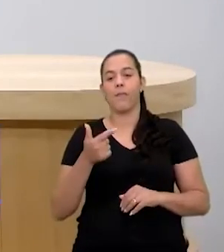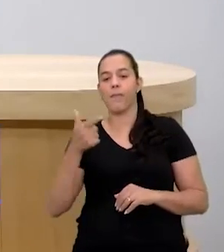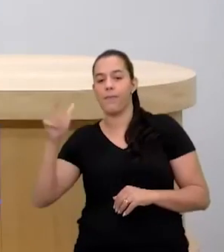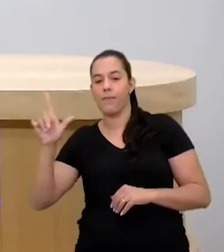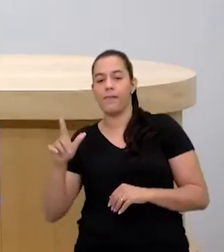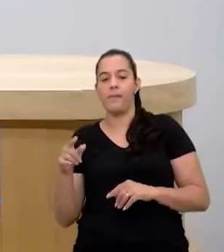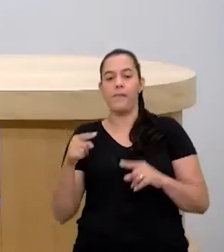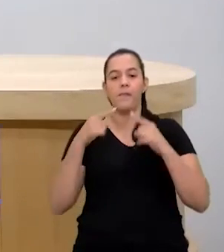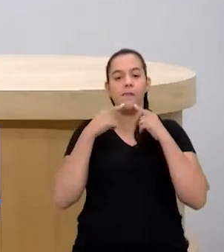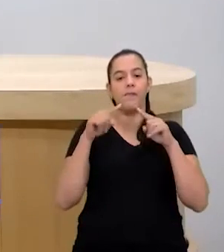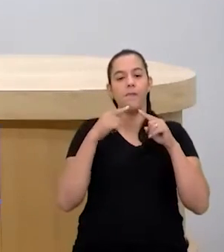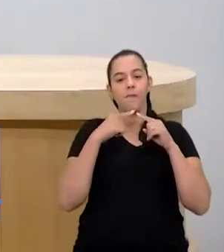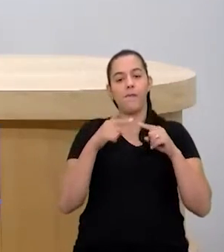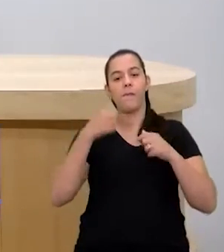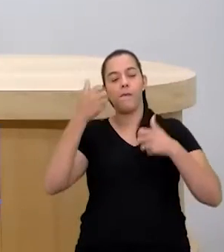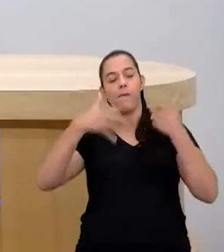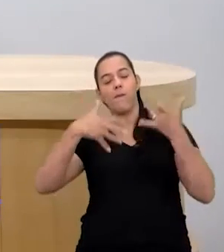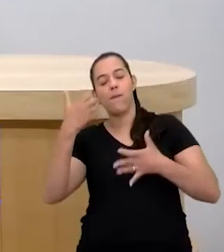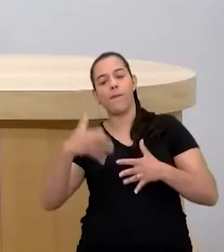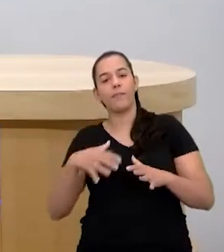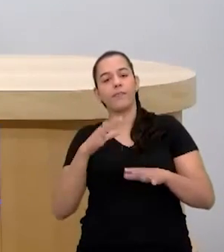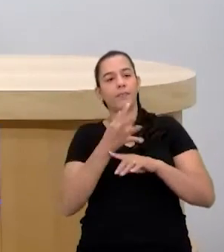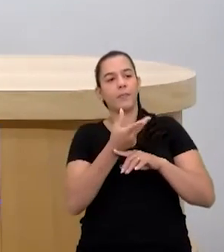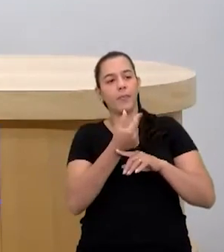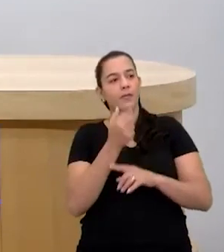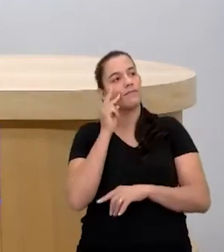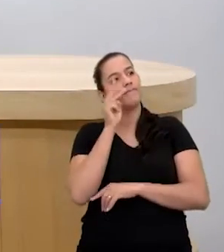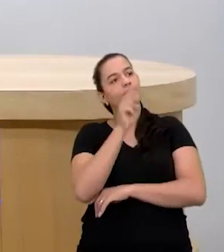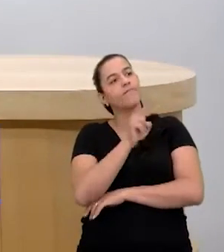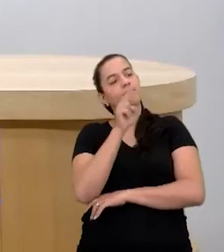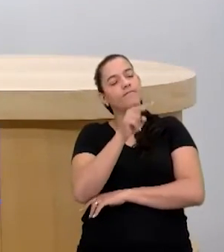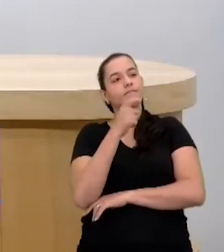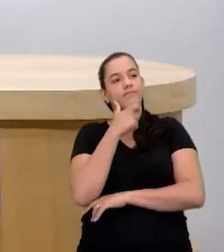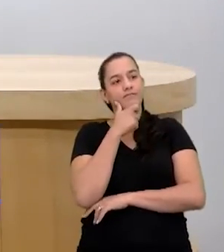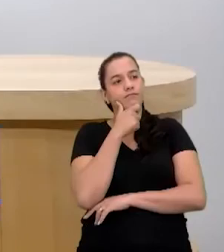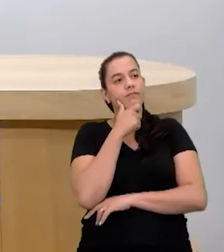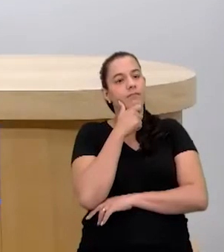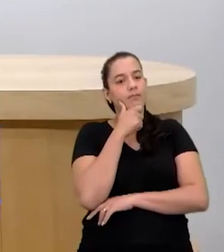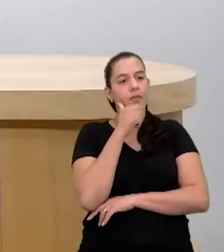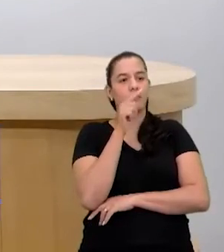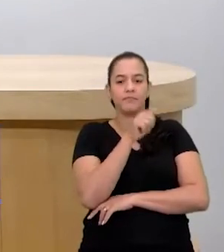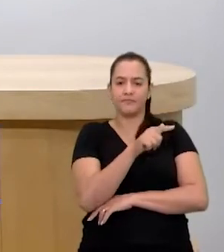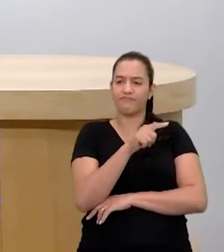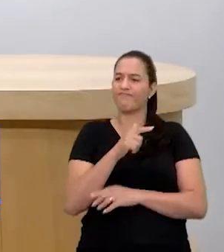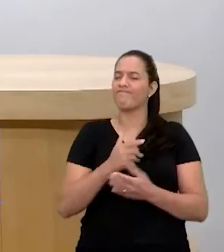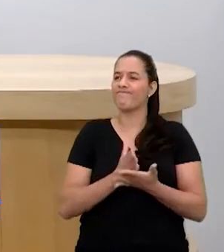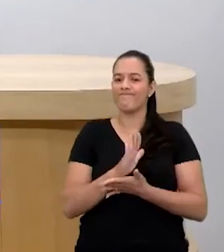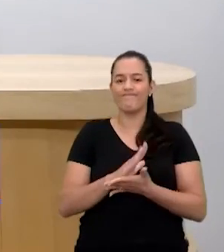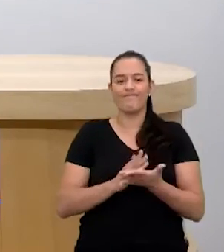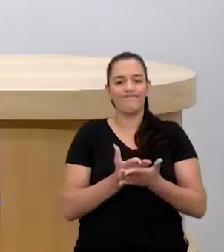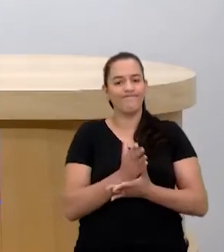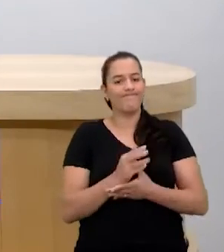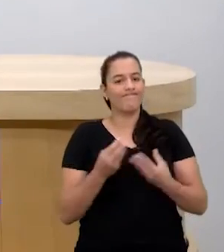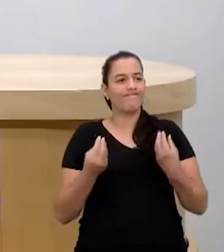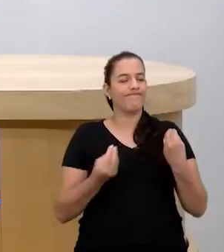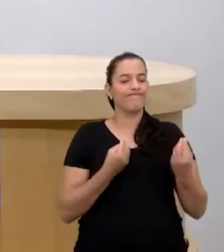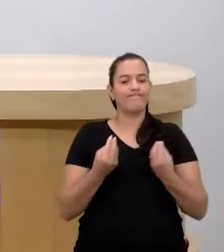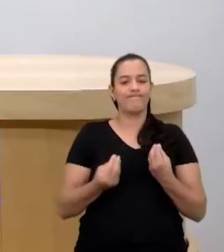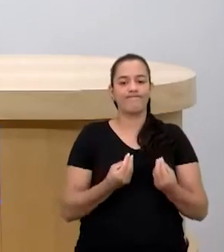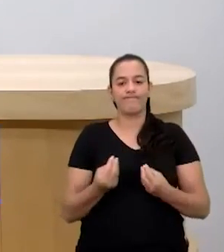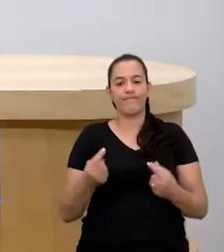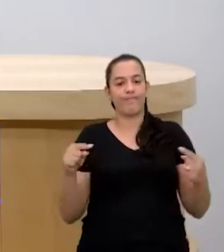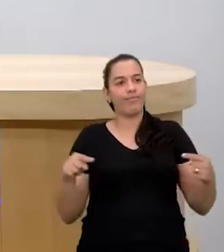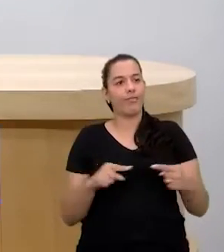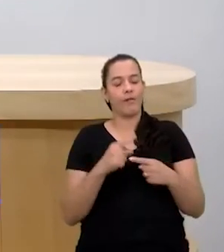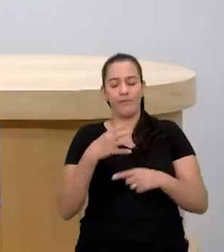arte foi lá e viu aquelas pinturas, ficou extremamente incomodado, aquilo não